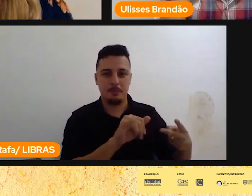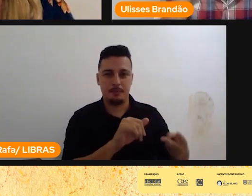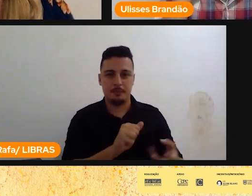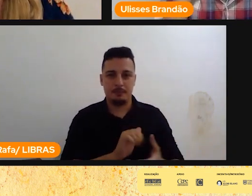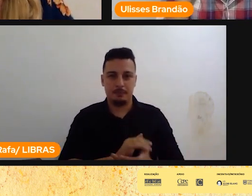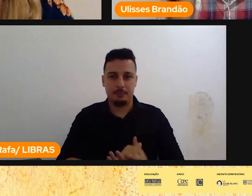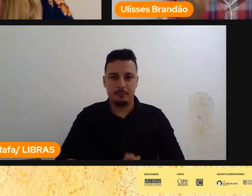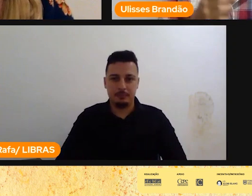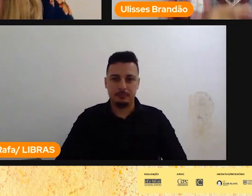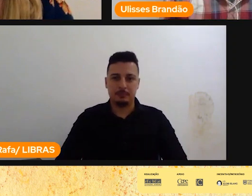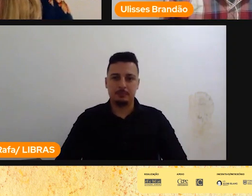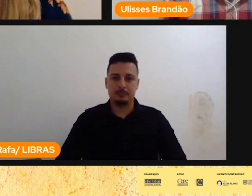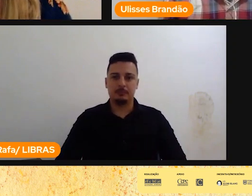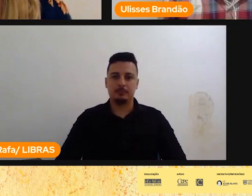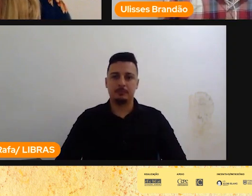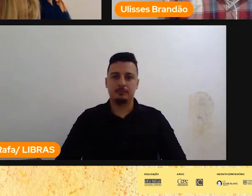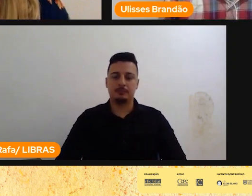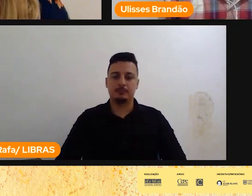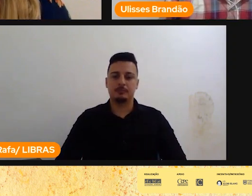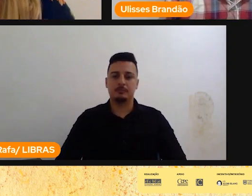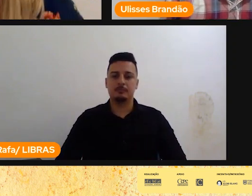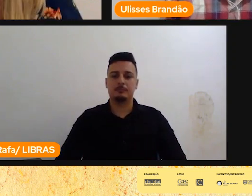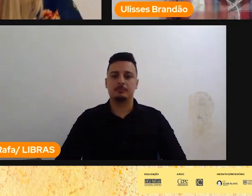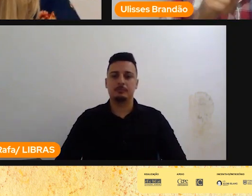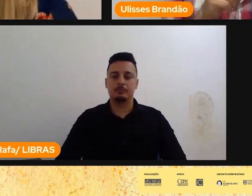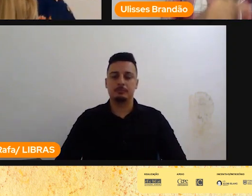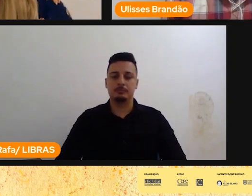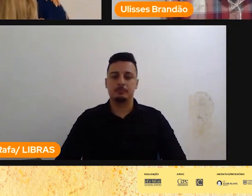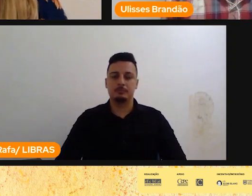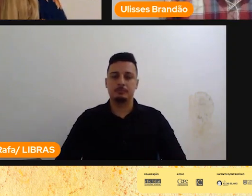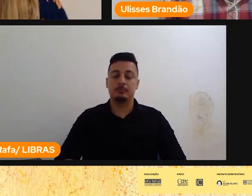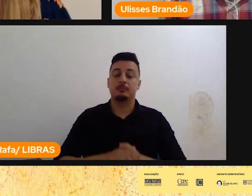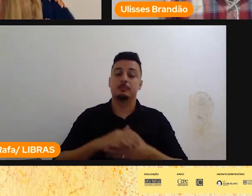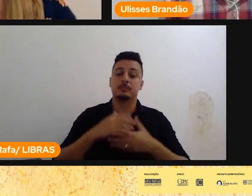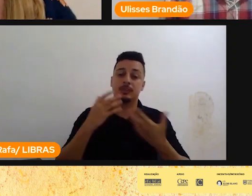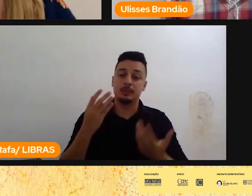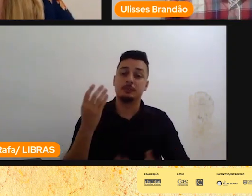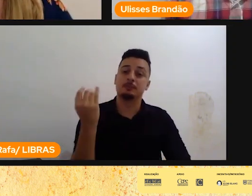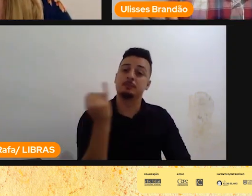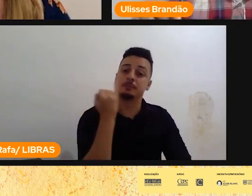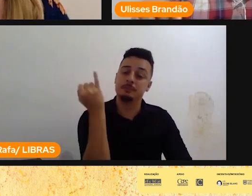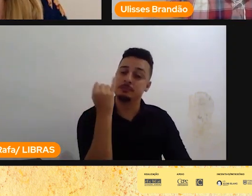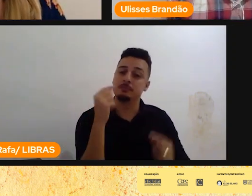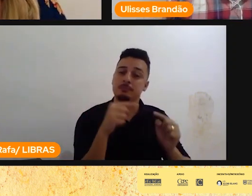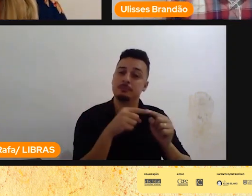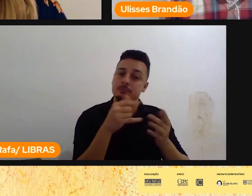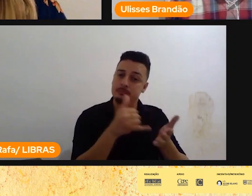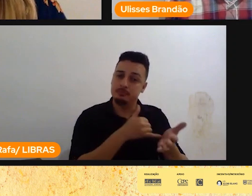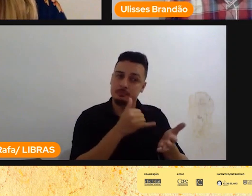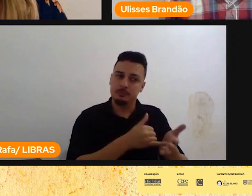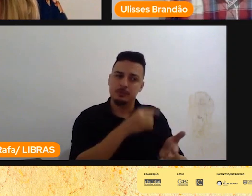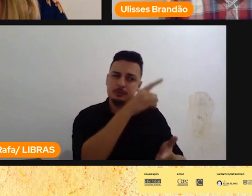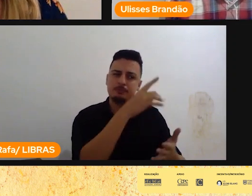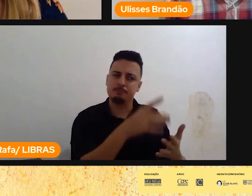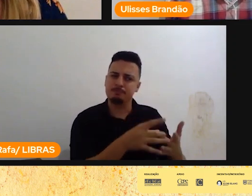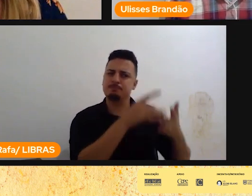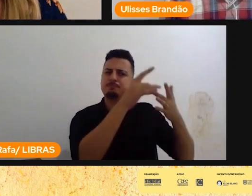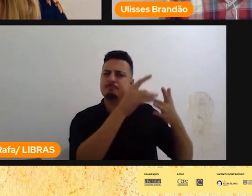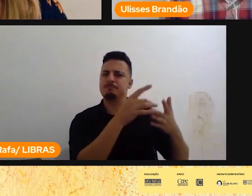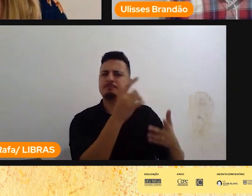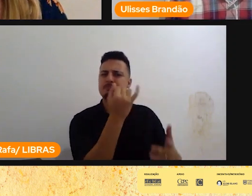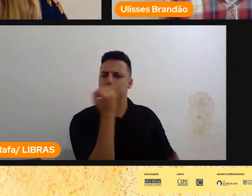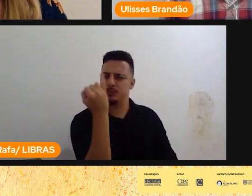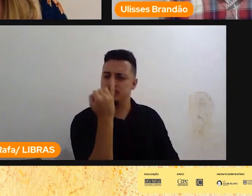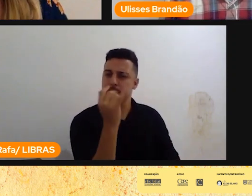É importante, em relação à inscrição, Letícia, tu levantou um ponto que é bem interessante. No caso do edital nosso aqui de Pernambuco,